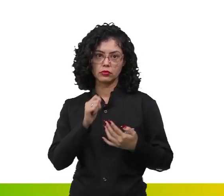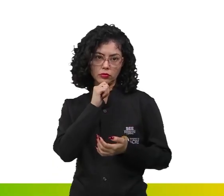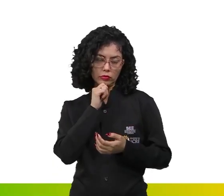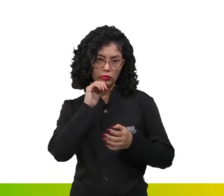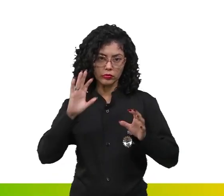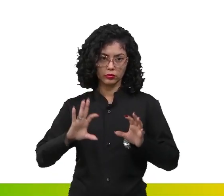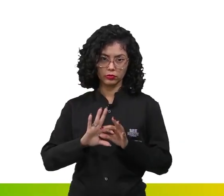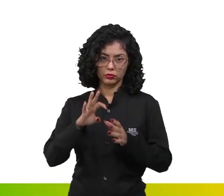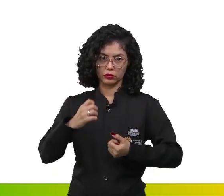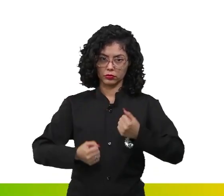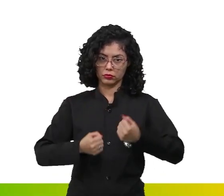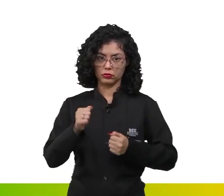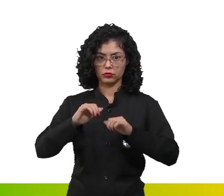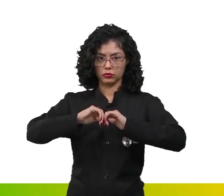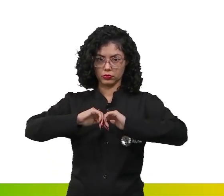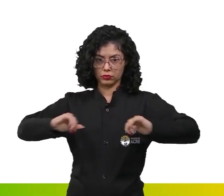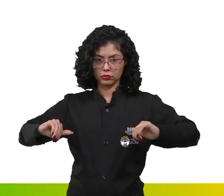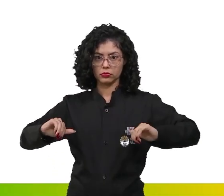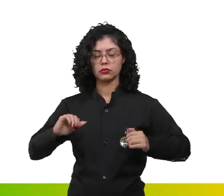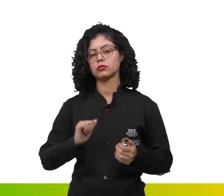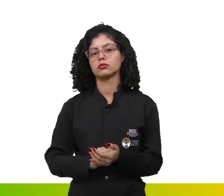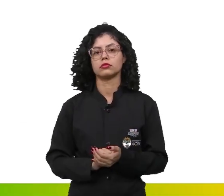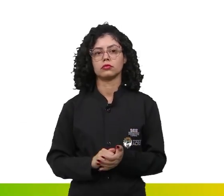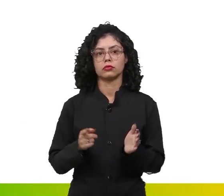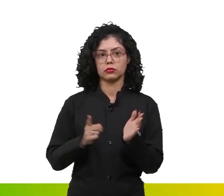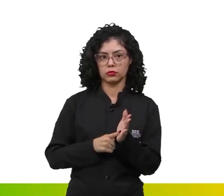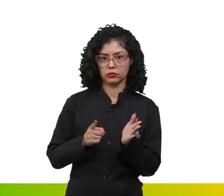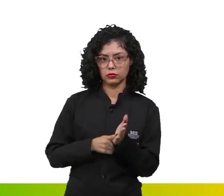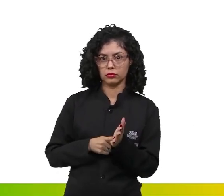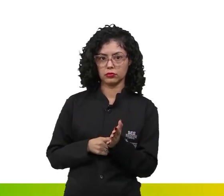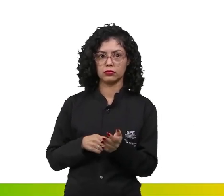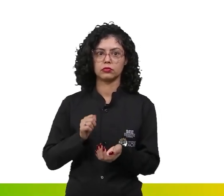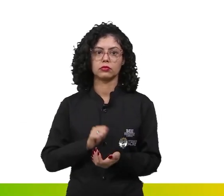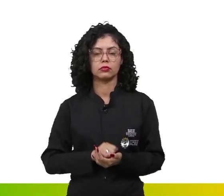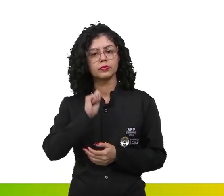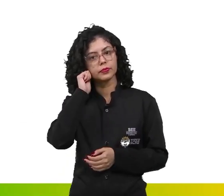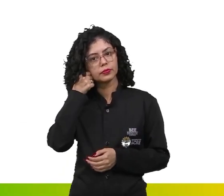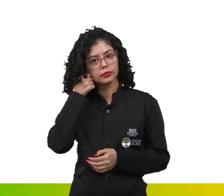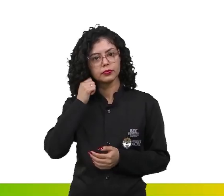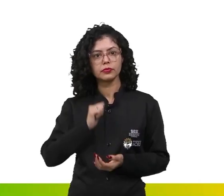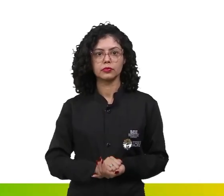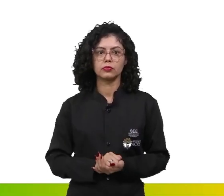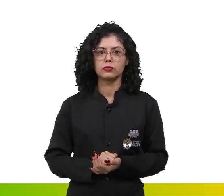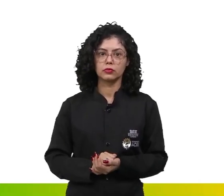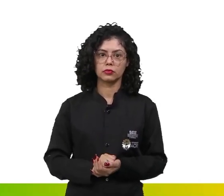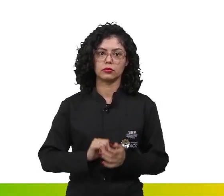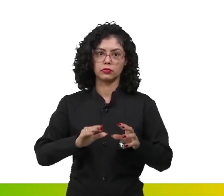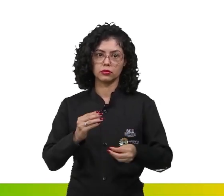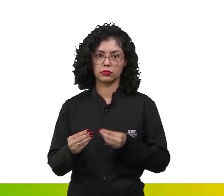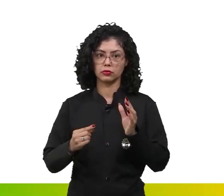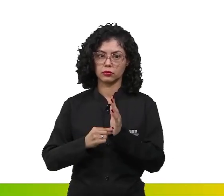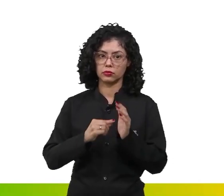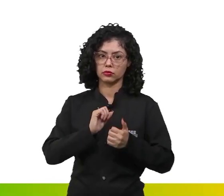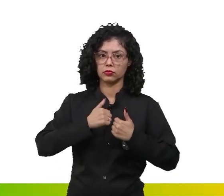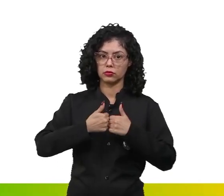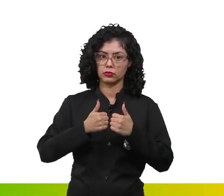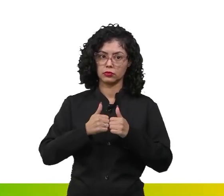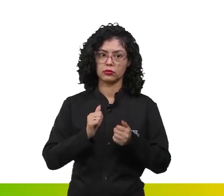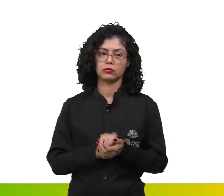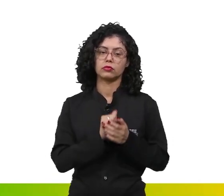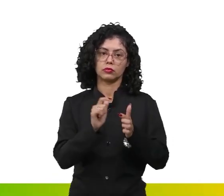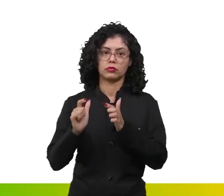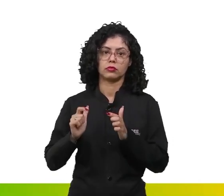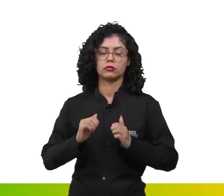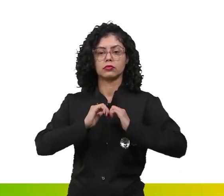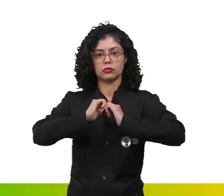Havia veículos de transporte separados para brancos e para negros, assim como os pontos de